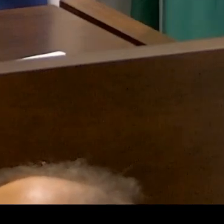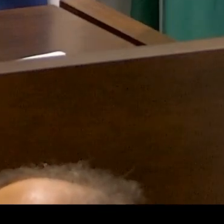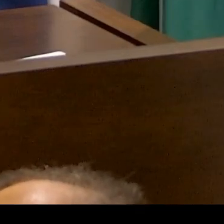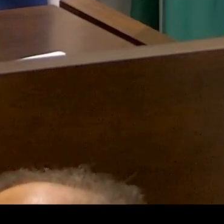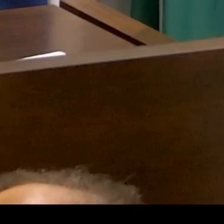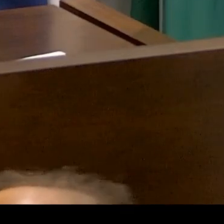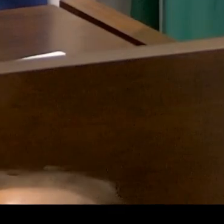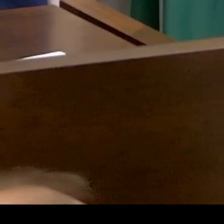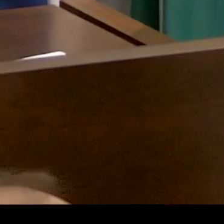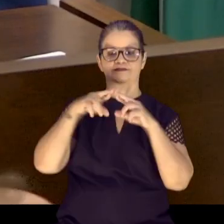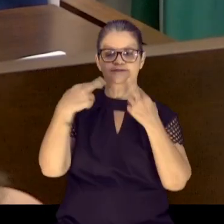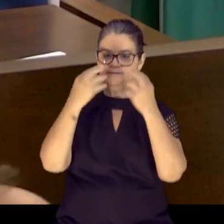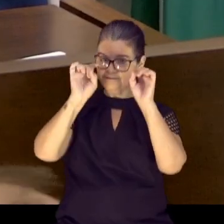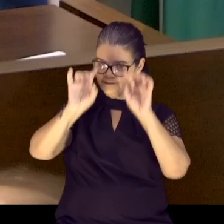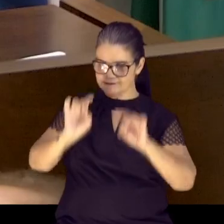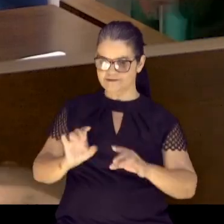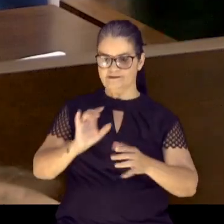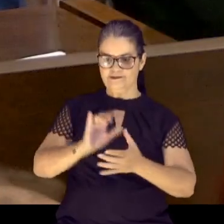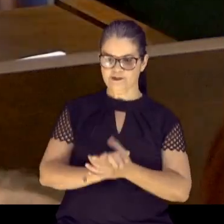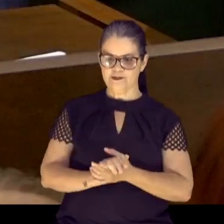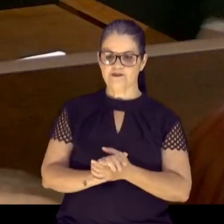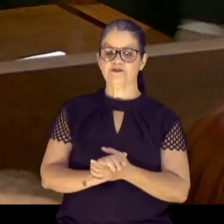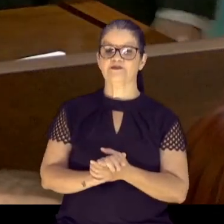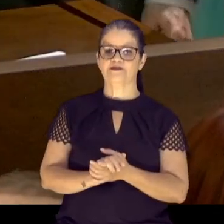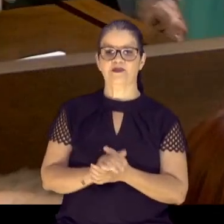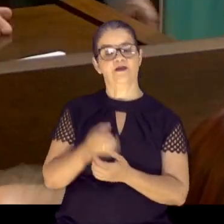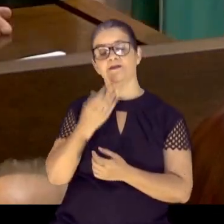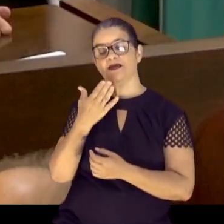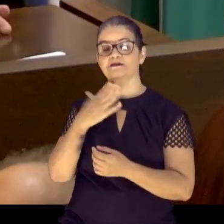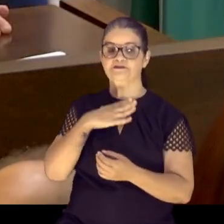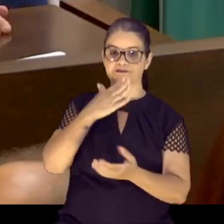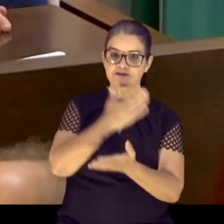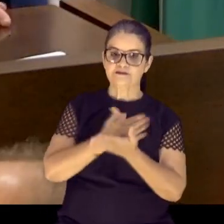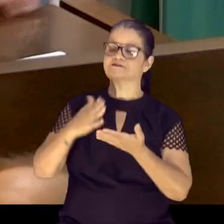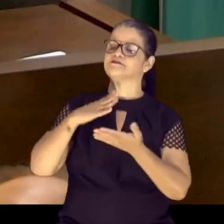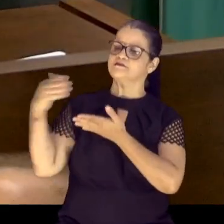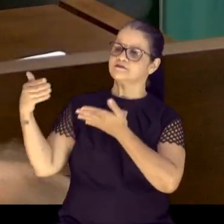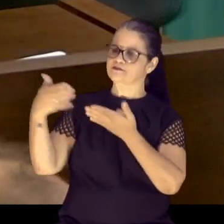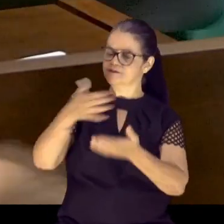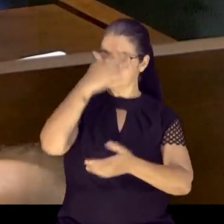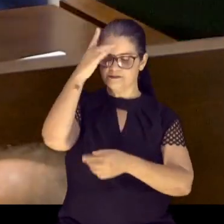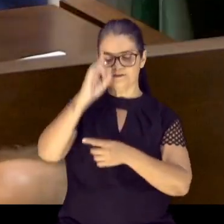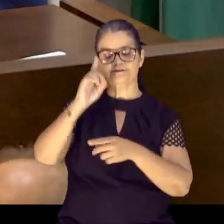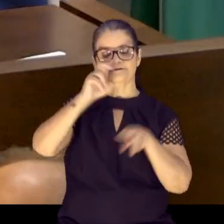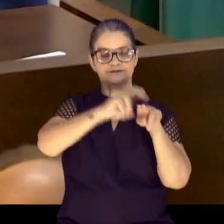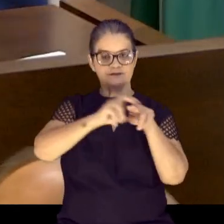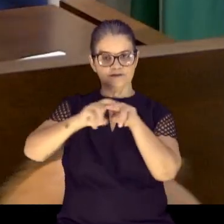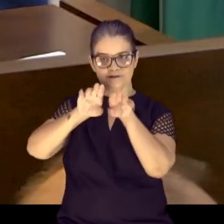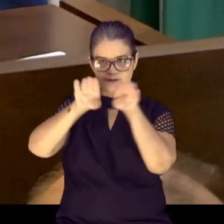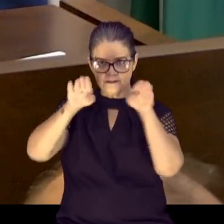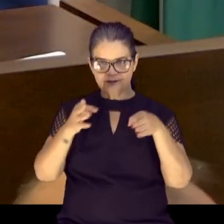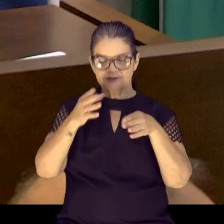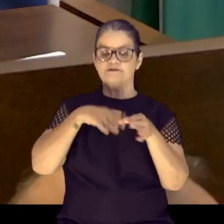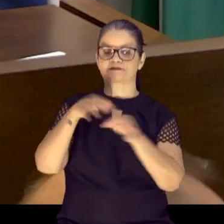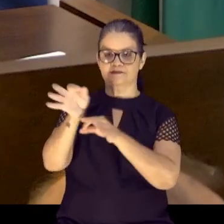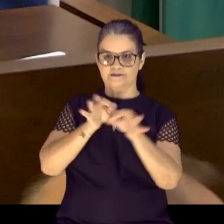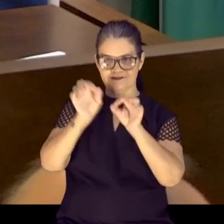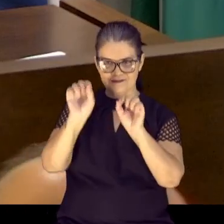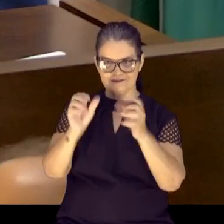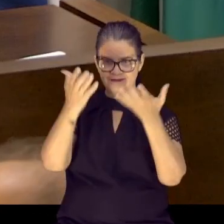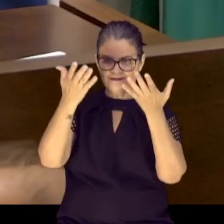transmitindo esta reunião solene. Bem, passaremos a convidar as autoridades que estarão formando a mesa para conduzir este